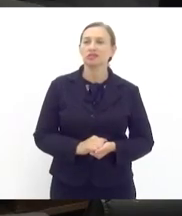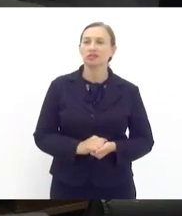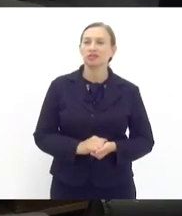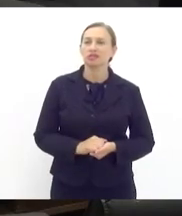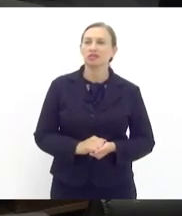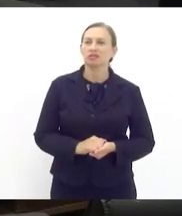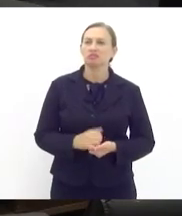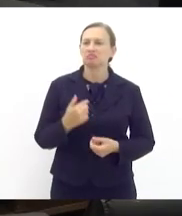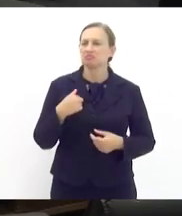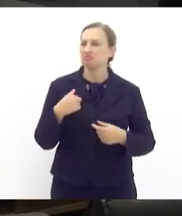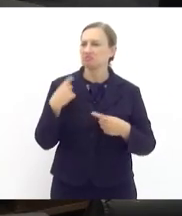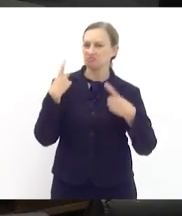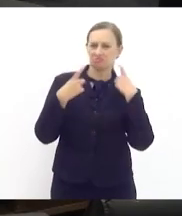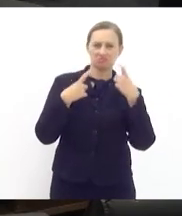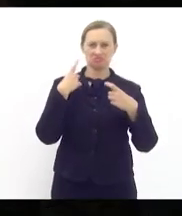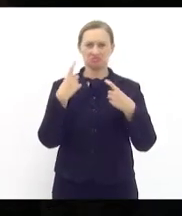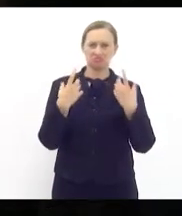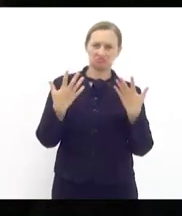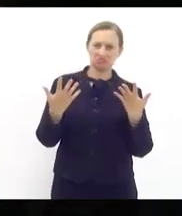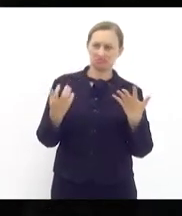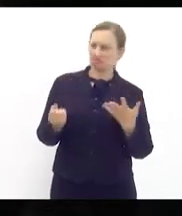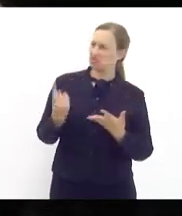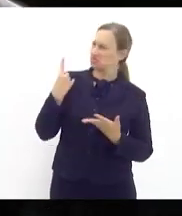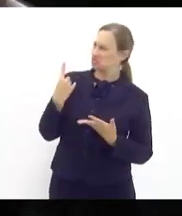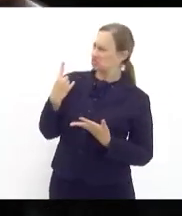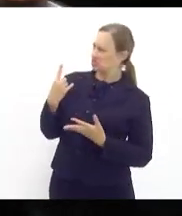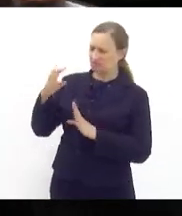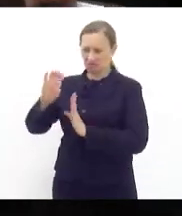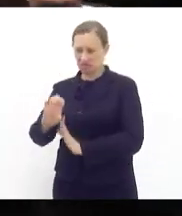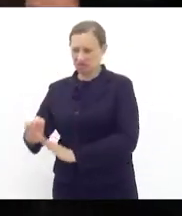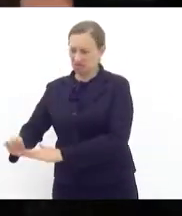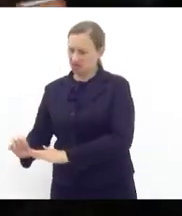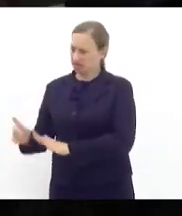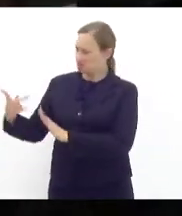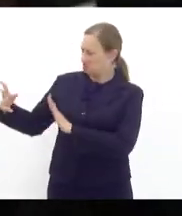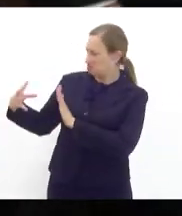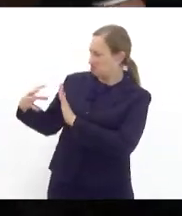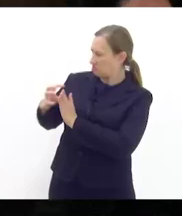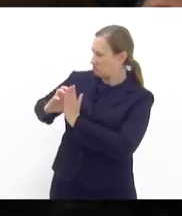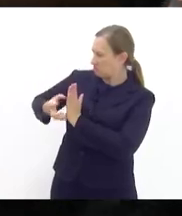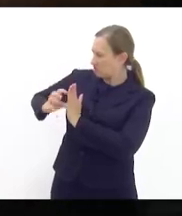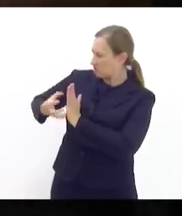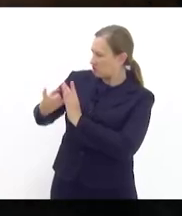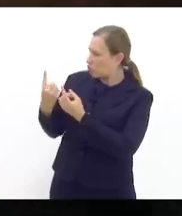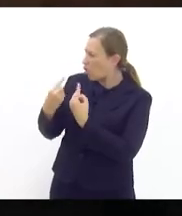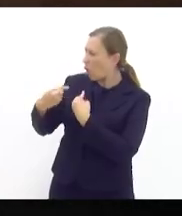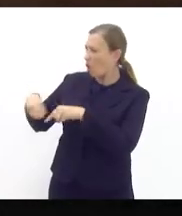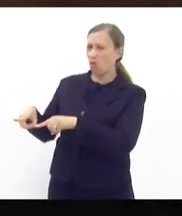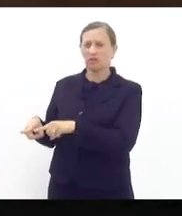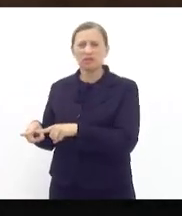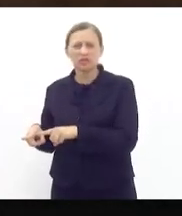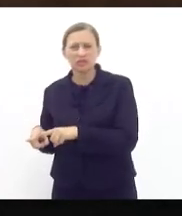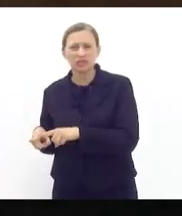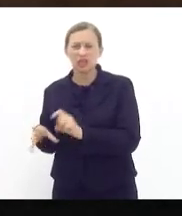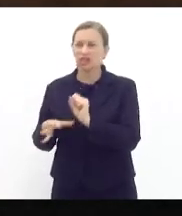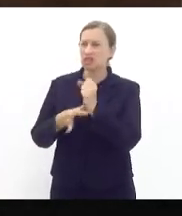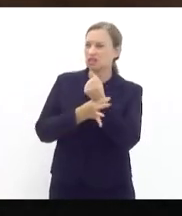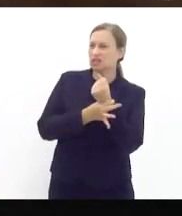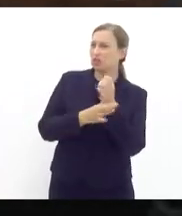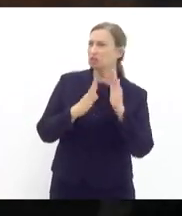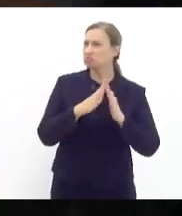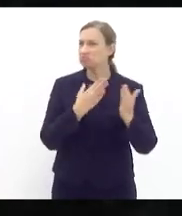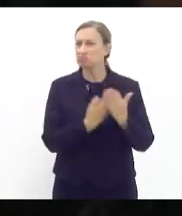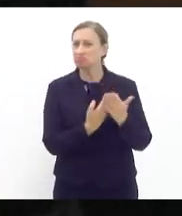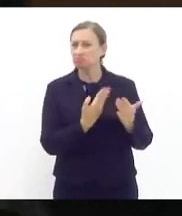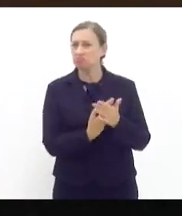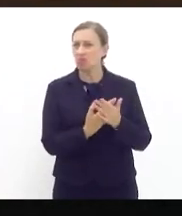estranheza a esquerda e seus partidos se ele encontra a segurança nas escolas